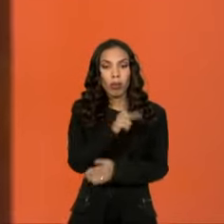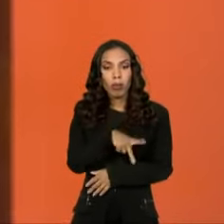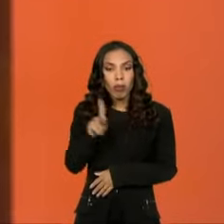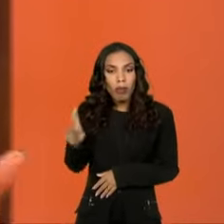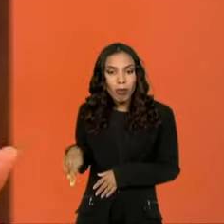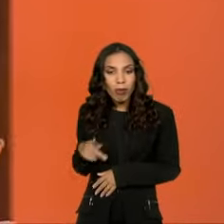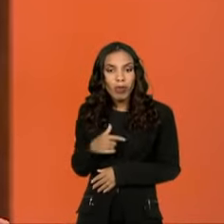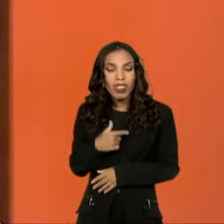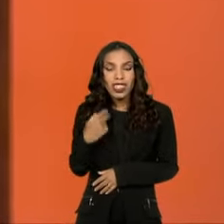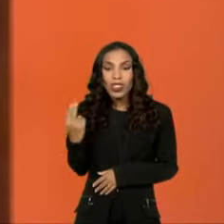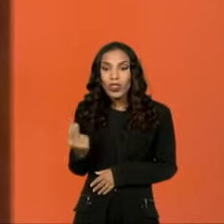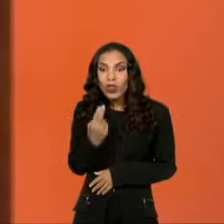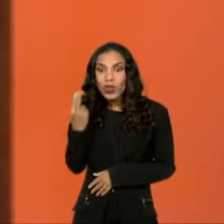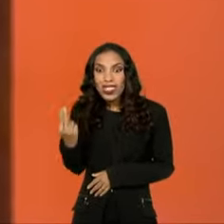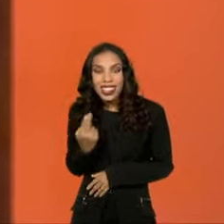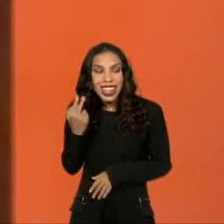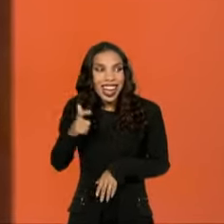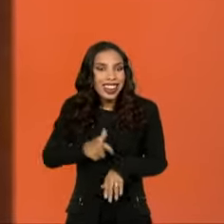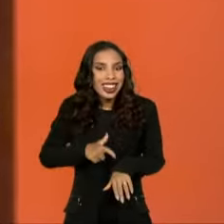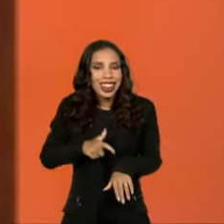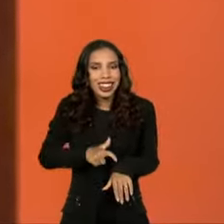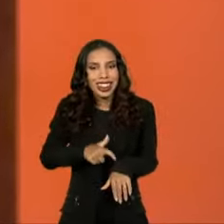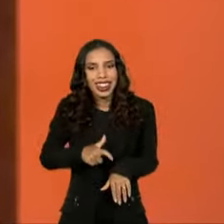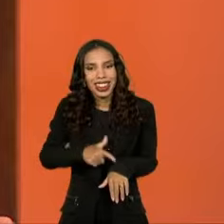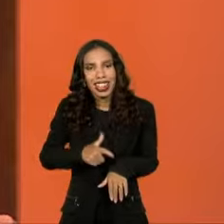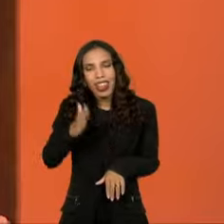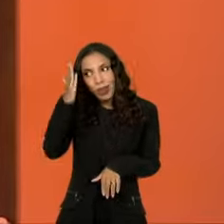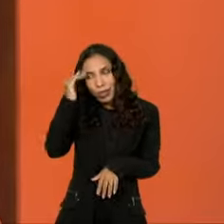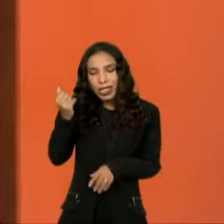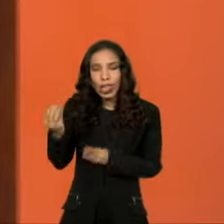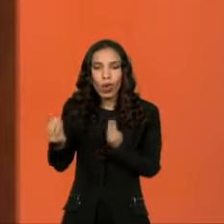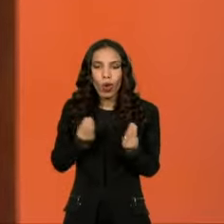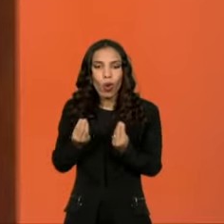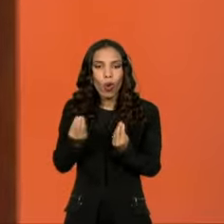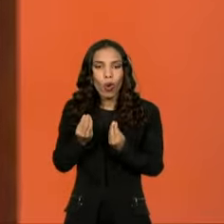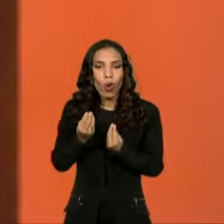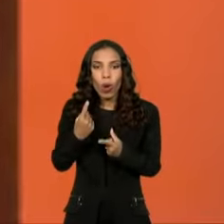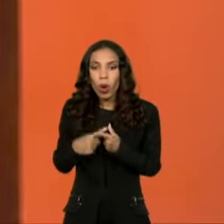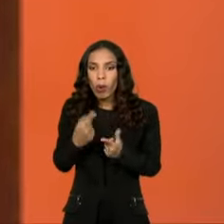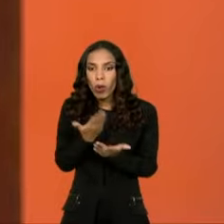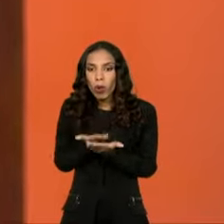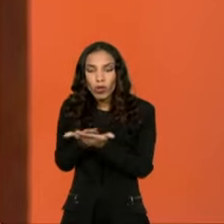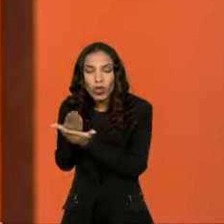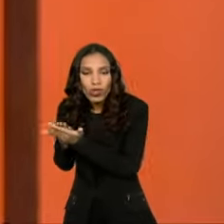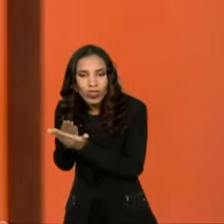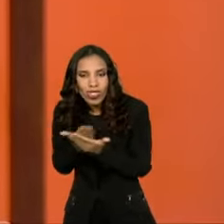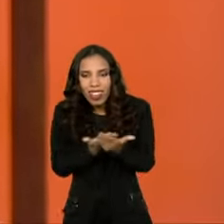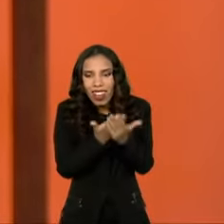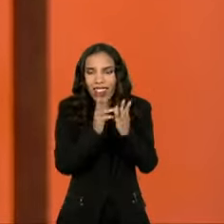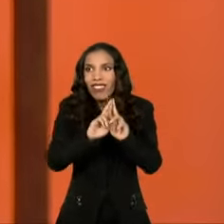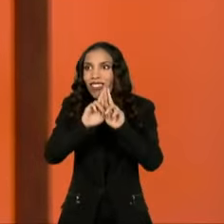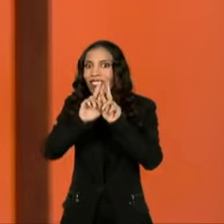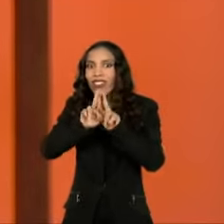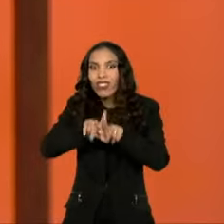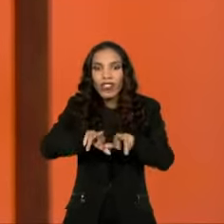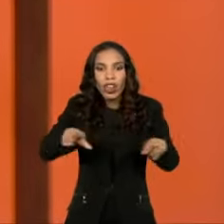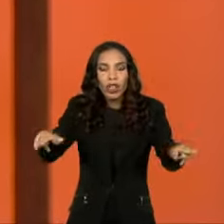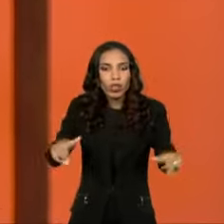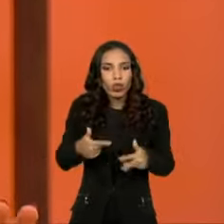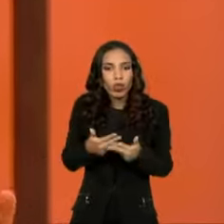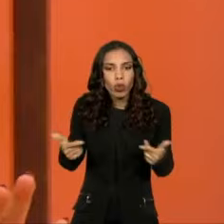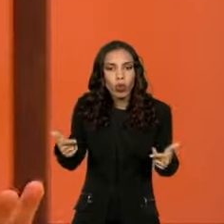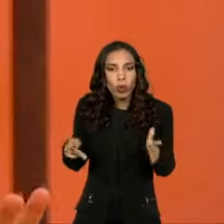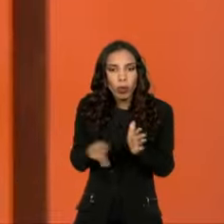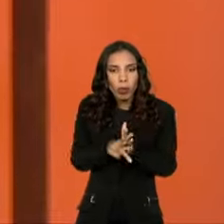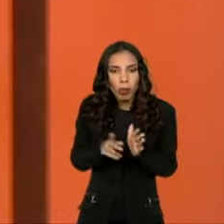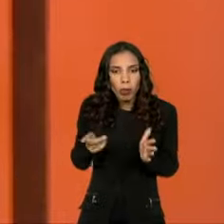eu não estou conseguindo tempo. Tempo? Sei como é que é isso. Porque eu tenho que começar a estudar tanta coisa para a Olimpíada, né? Porque eu sempre fui assim,